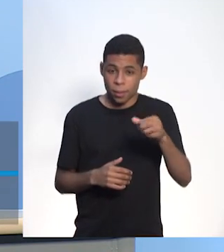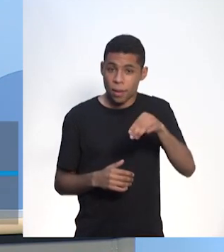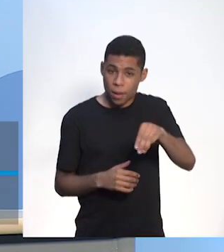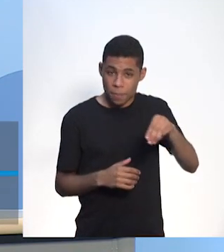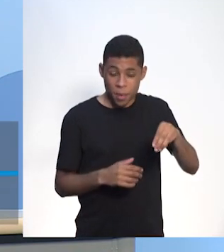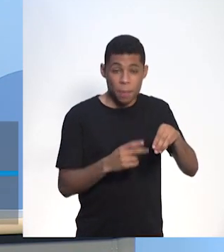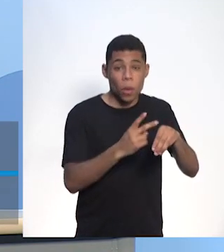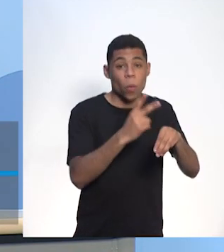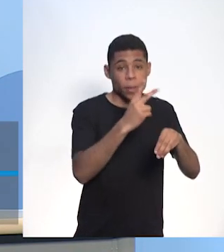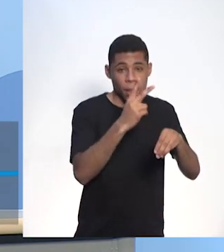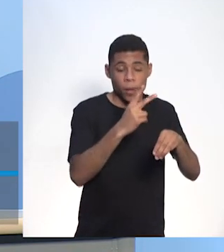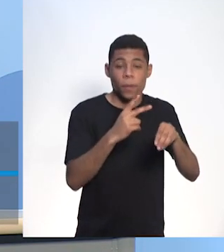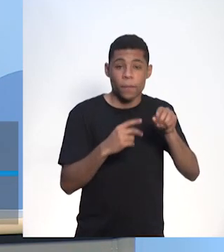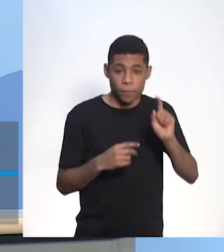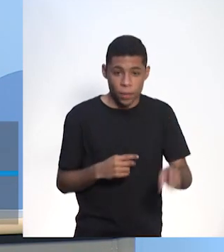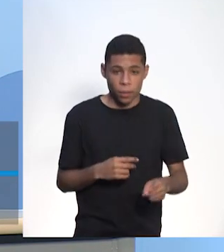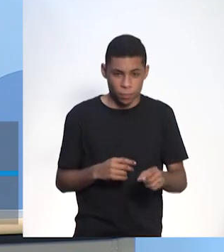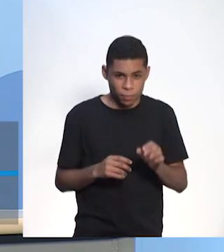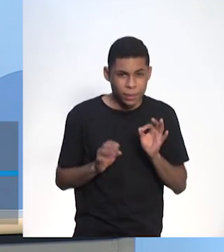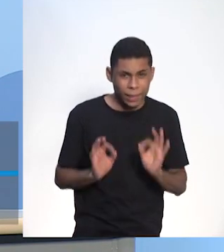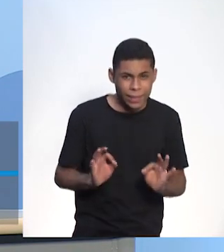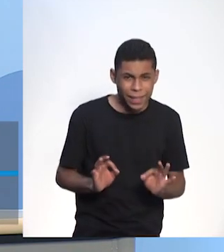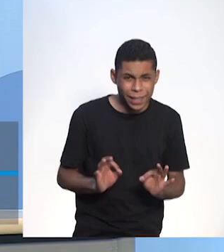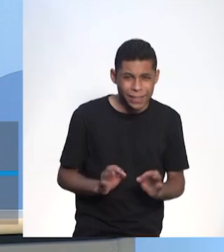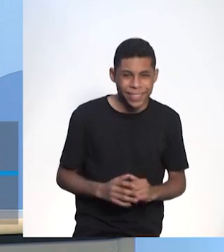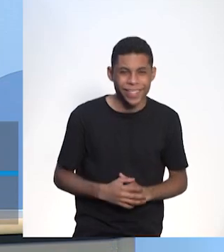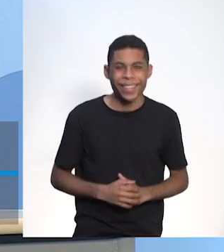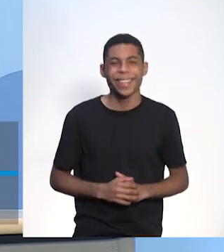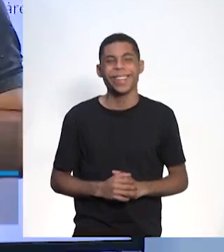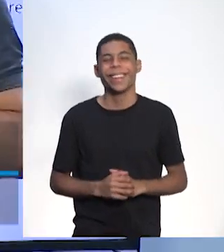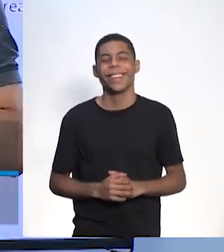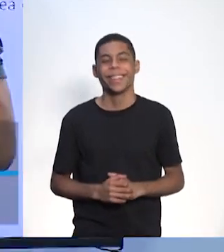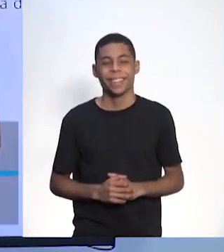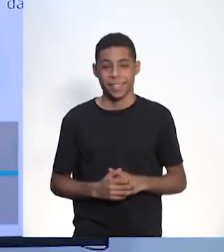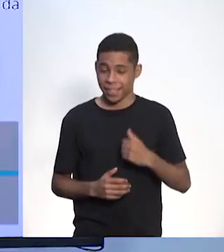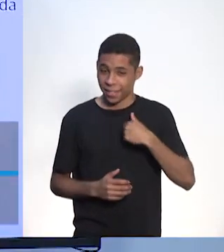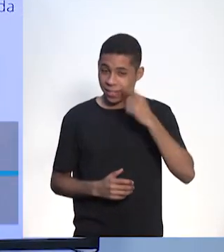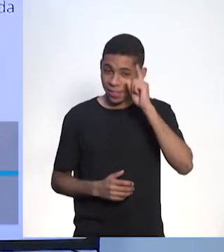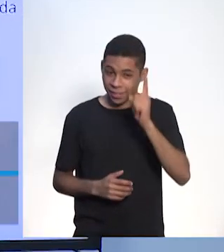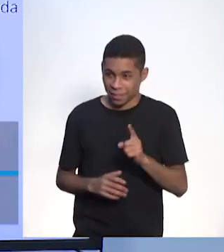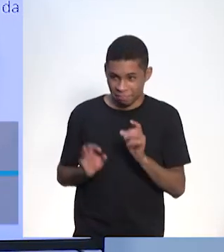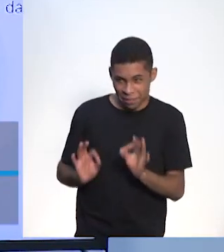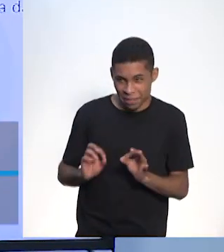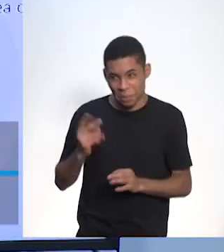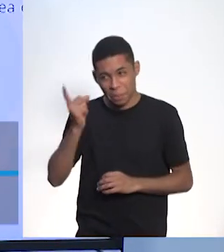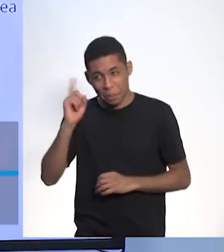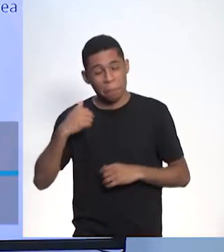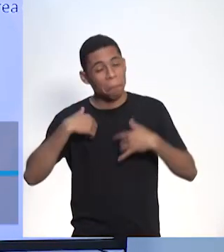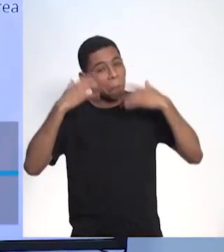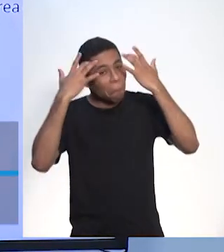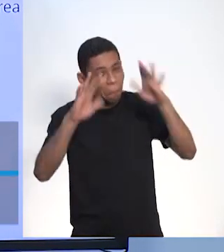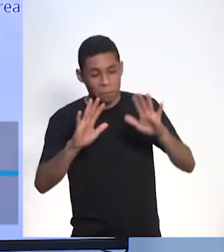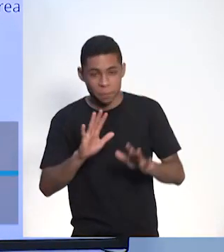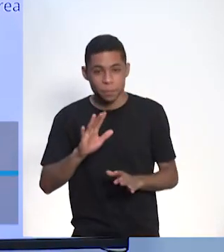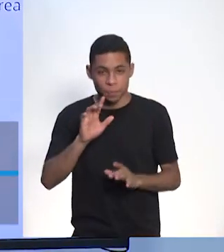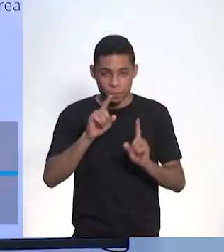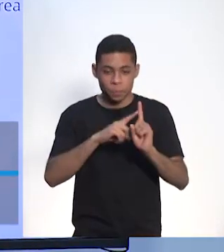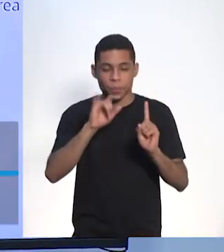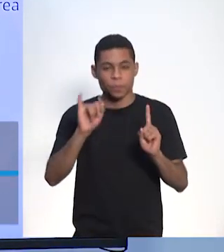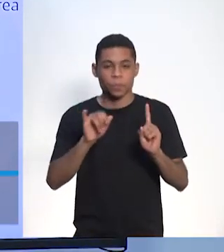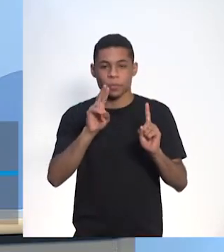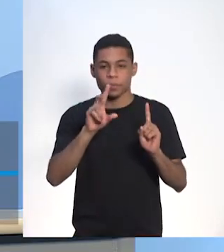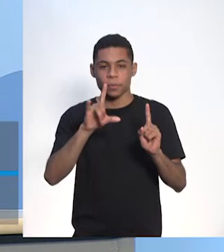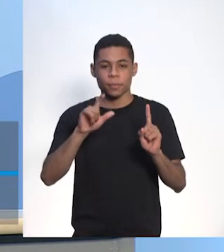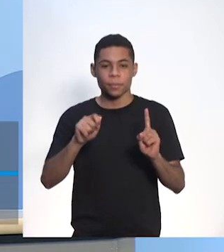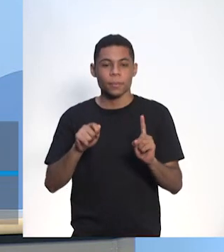milímetros quadrados, vírgula. Está certo, Pro? Eu não sei, será que está Pois certo? é. A Júlia, da